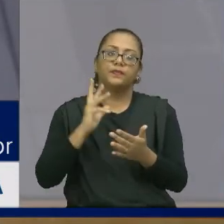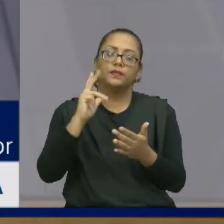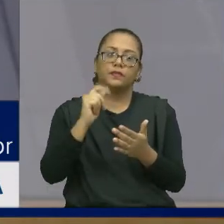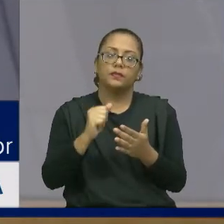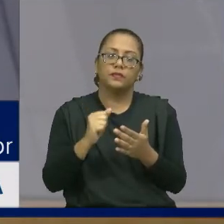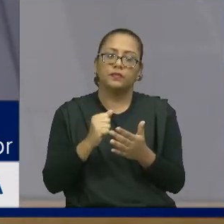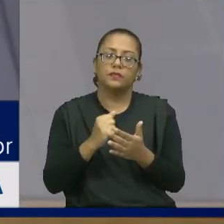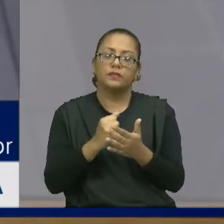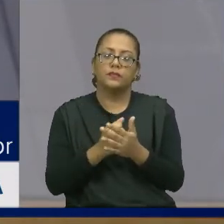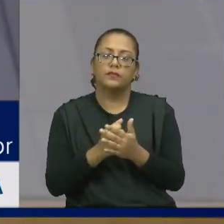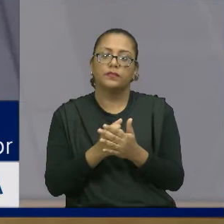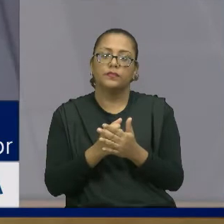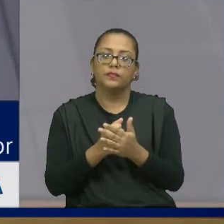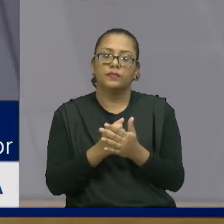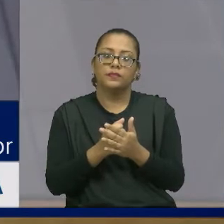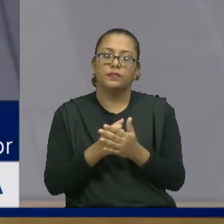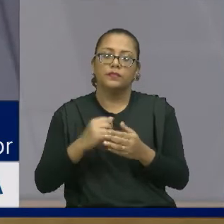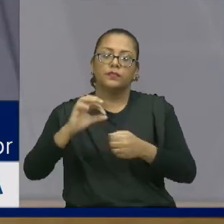parágrafo único do artigo